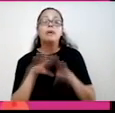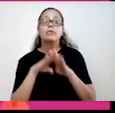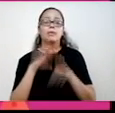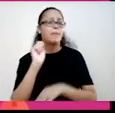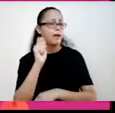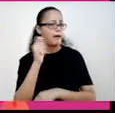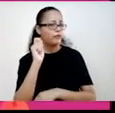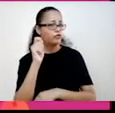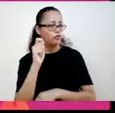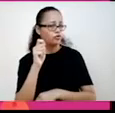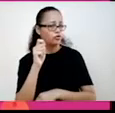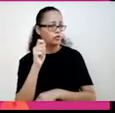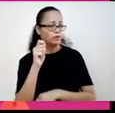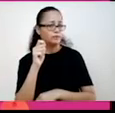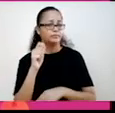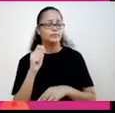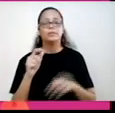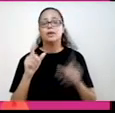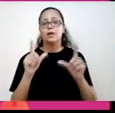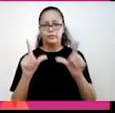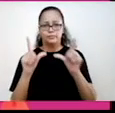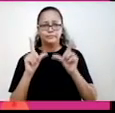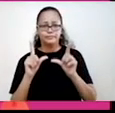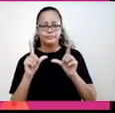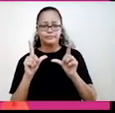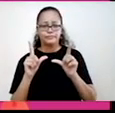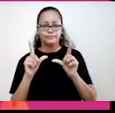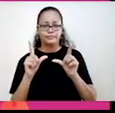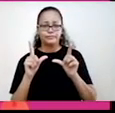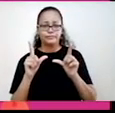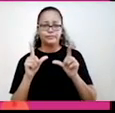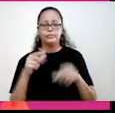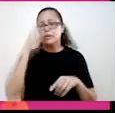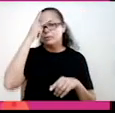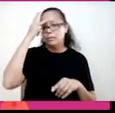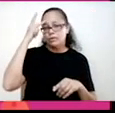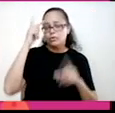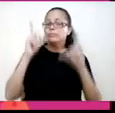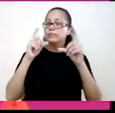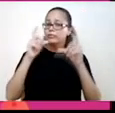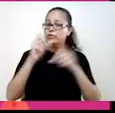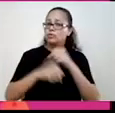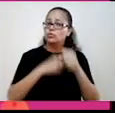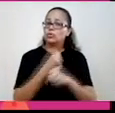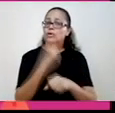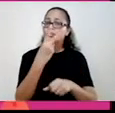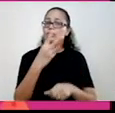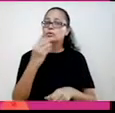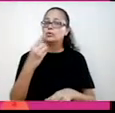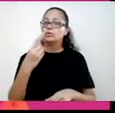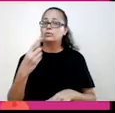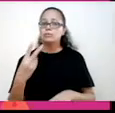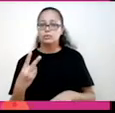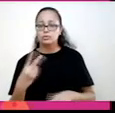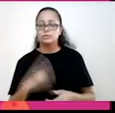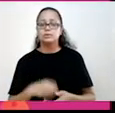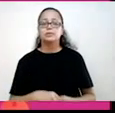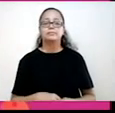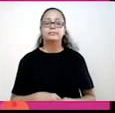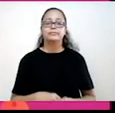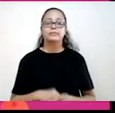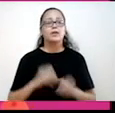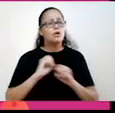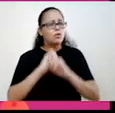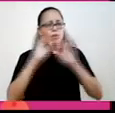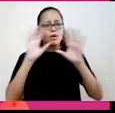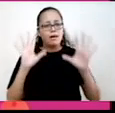Nós vemos aí na imagem o pastoreio de gado em uma cidade do Uruguai, né, uma foto aí de 2012, certo? Então, ficou